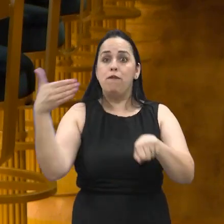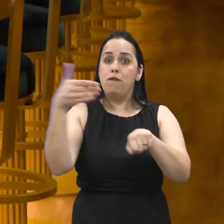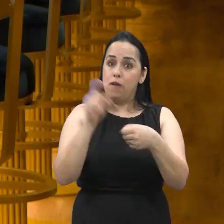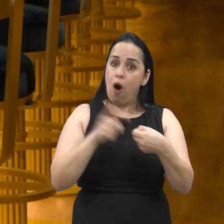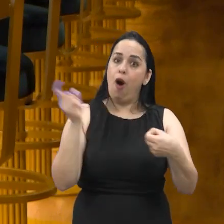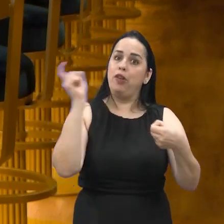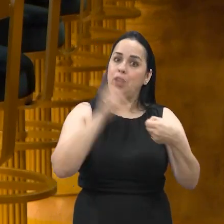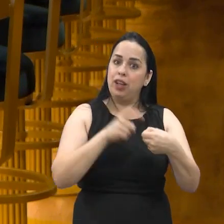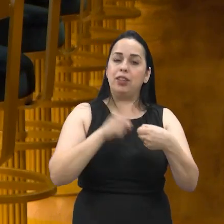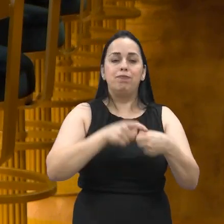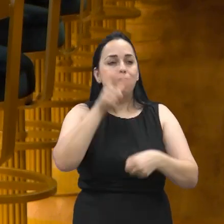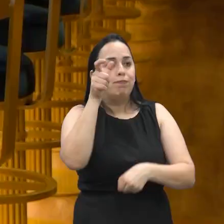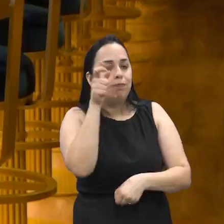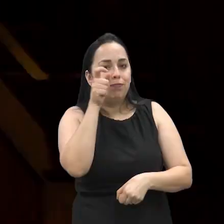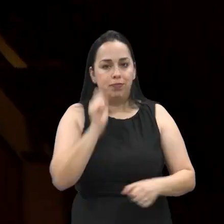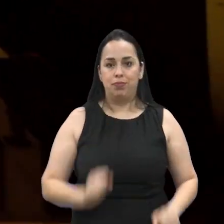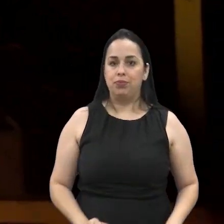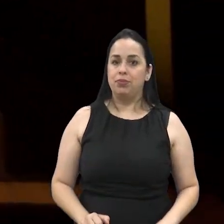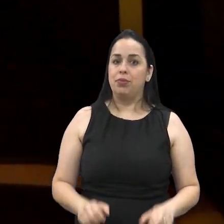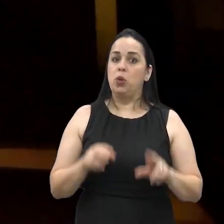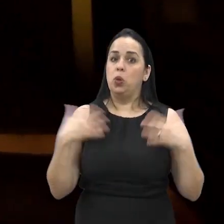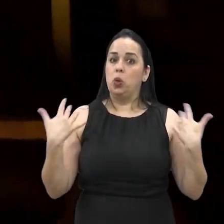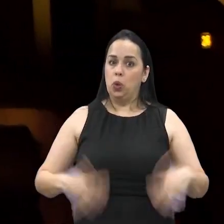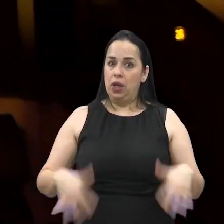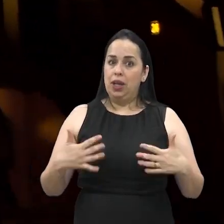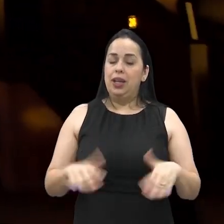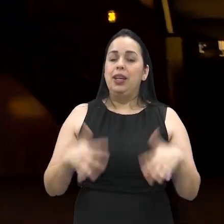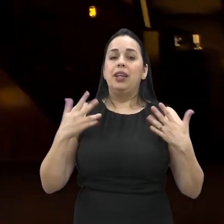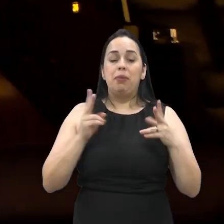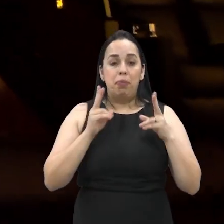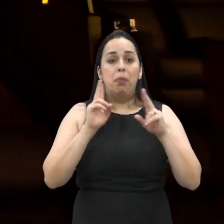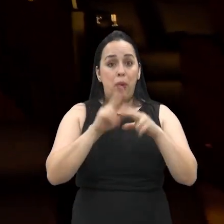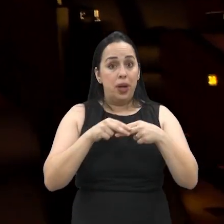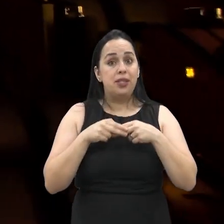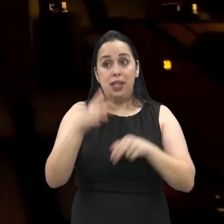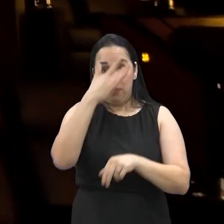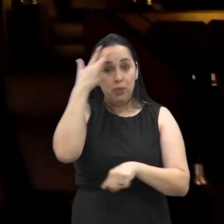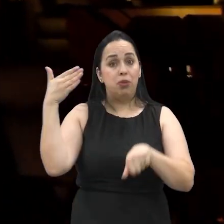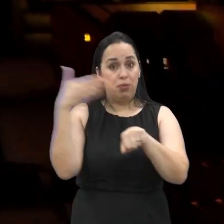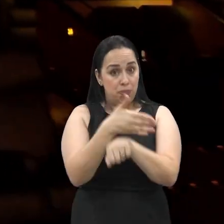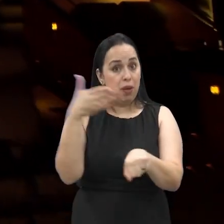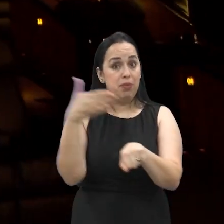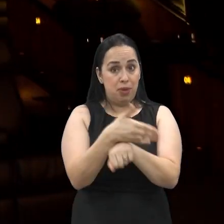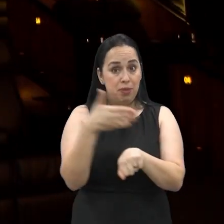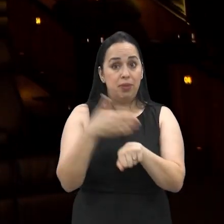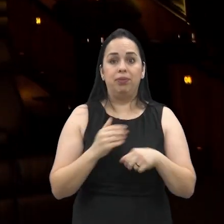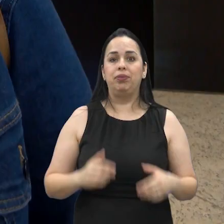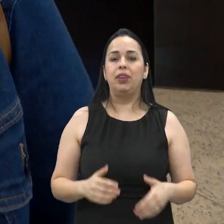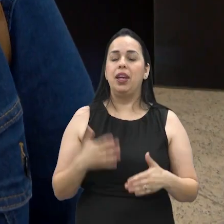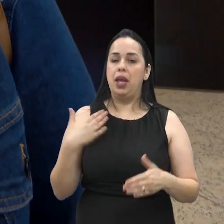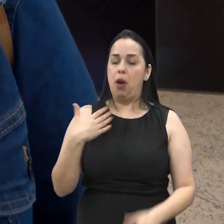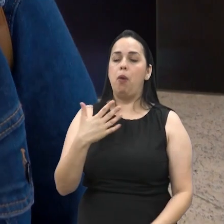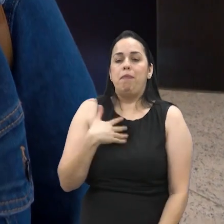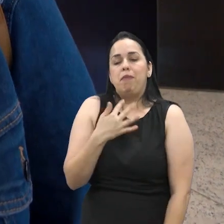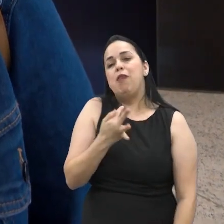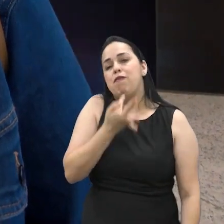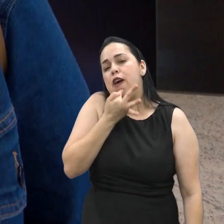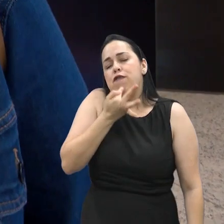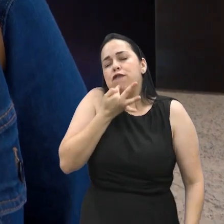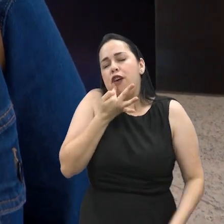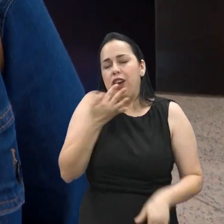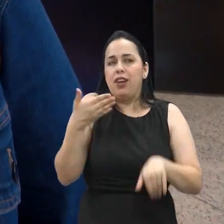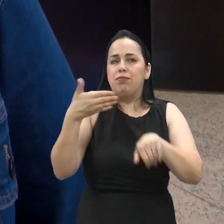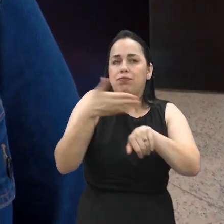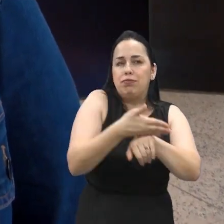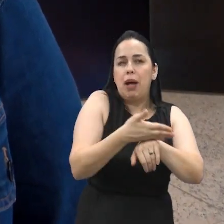frequentar mais e essa é uma grande tendência. Diferenciais que ajudam a manter o público fiel nas bilheterias. Prefiro vir no cinema